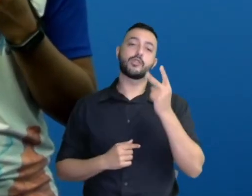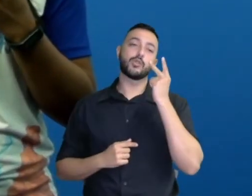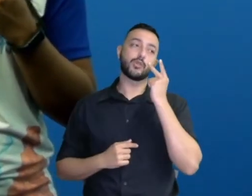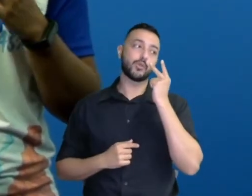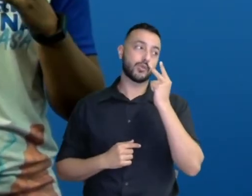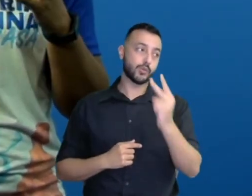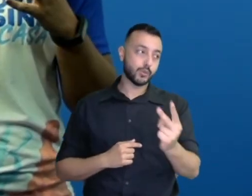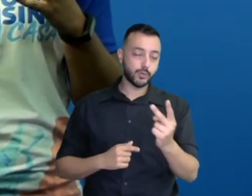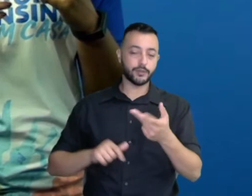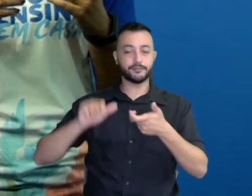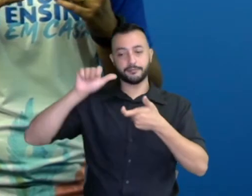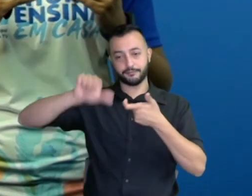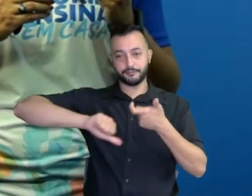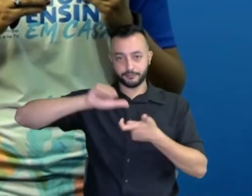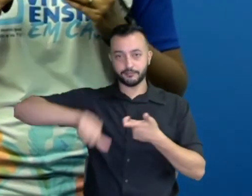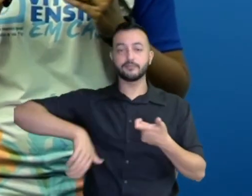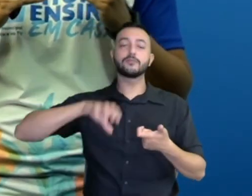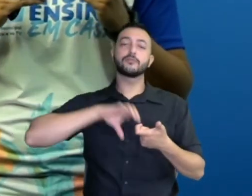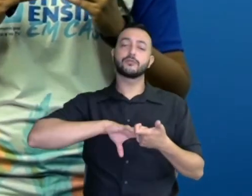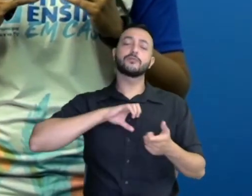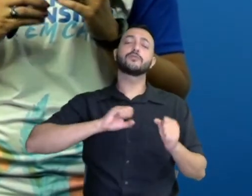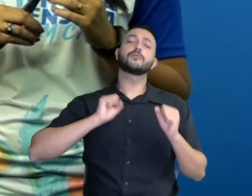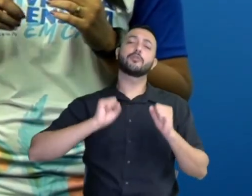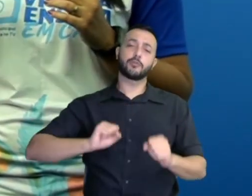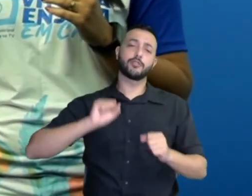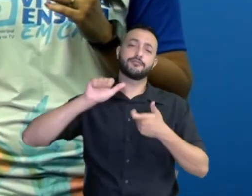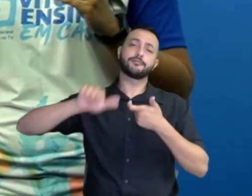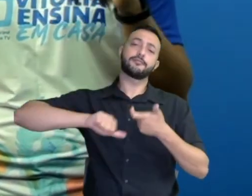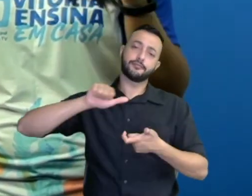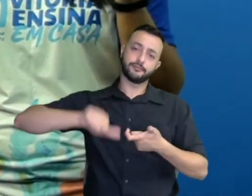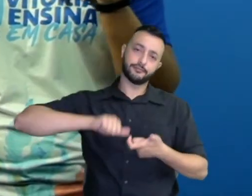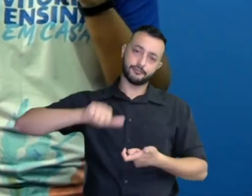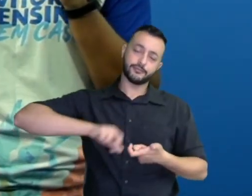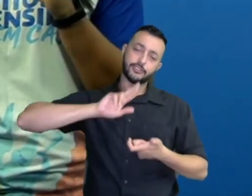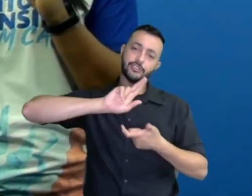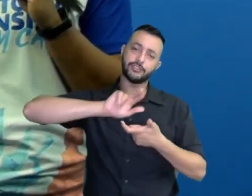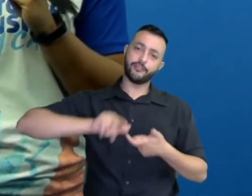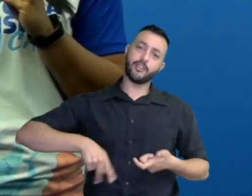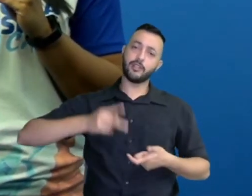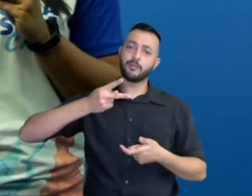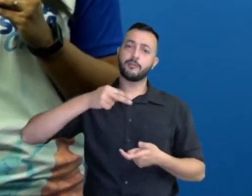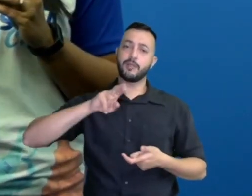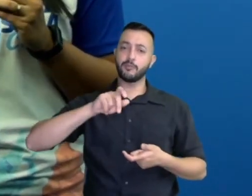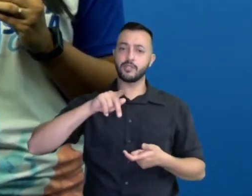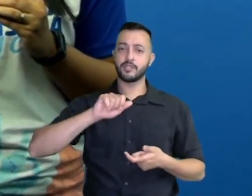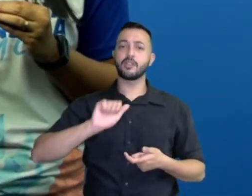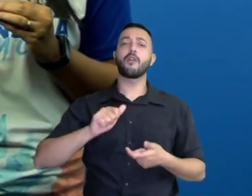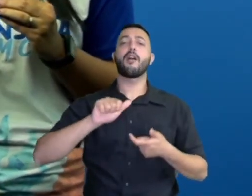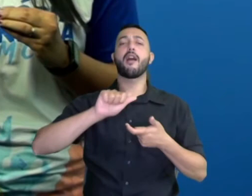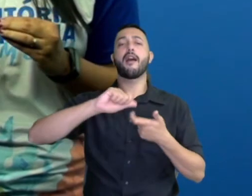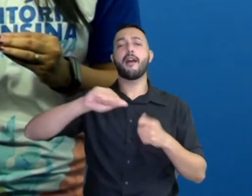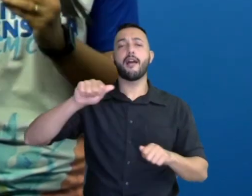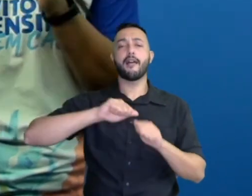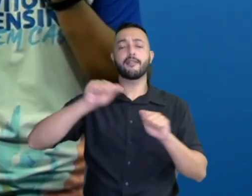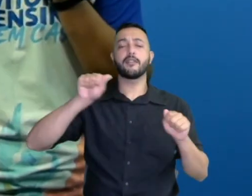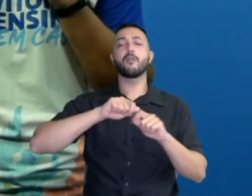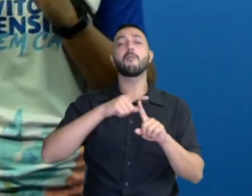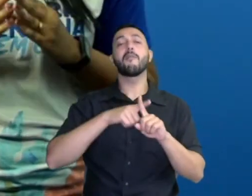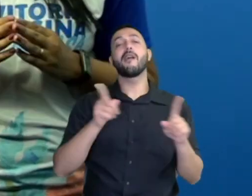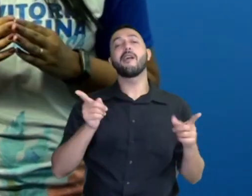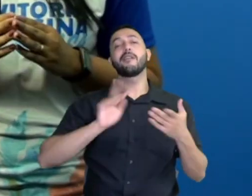duas contrações, porque em português a gente pode fazer as contrações com várias preposições e os artigos. Em espanhol só